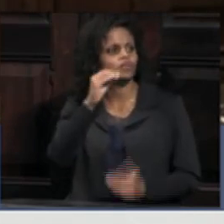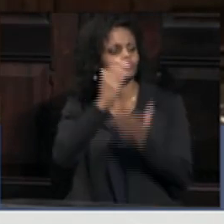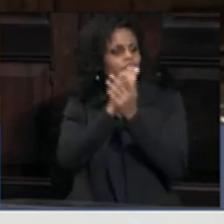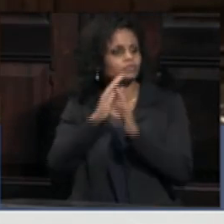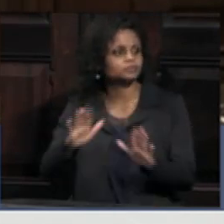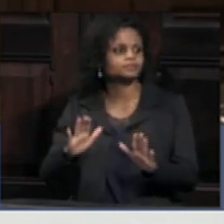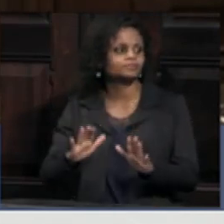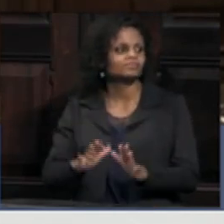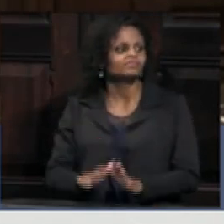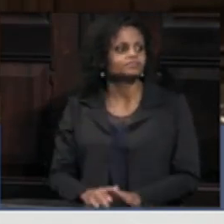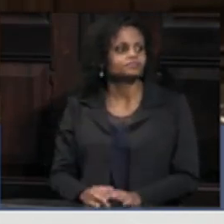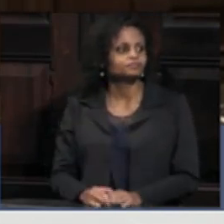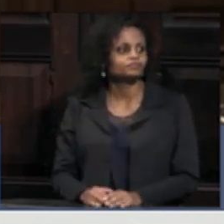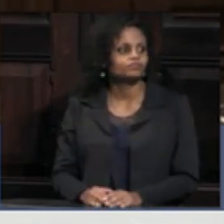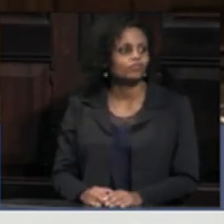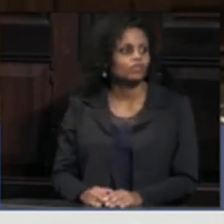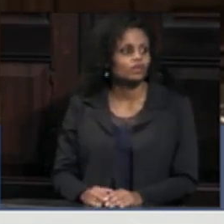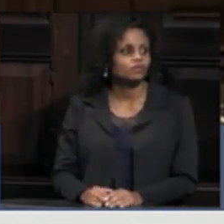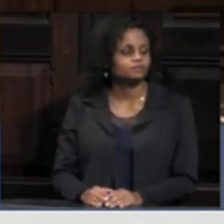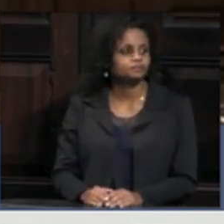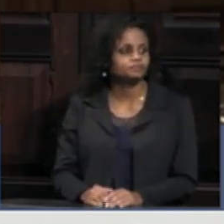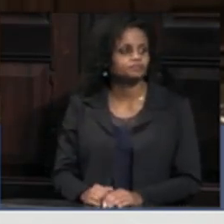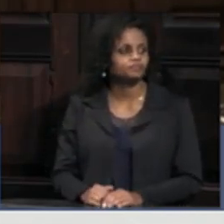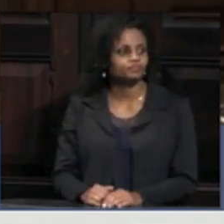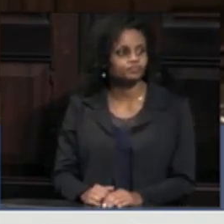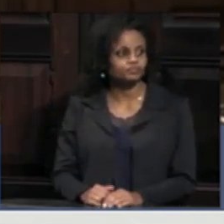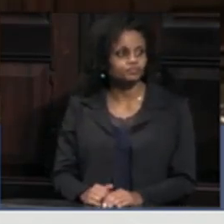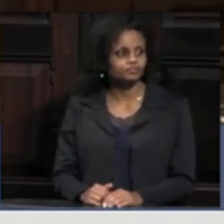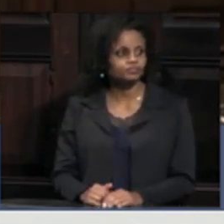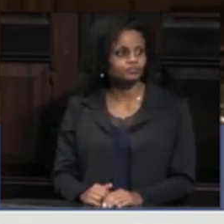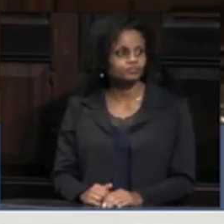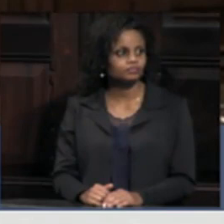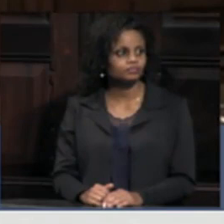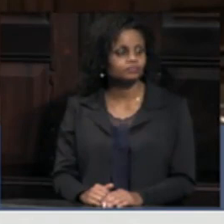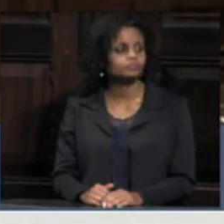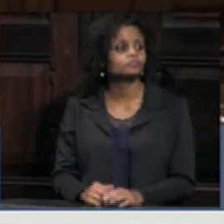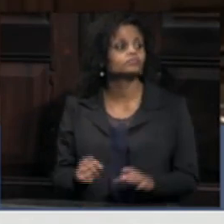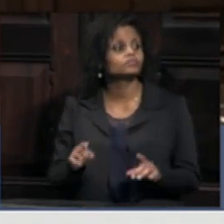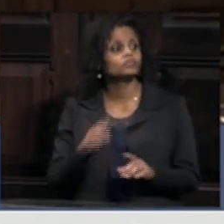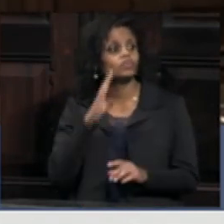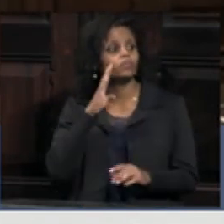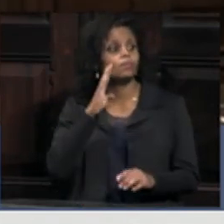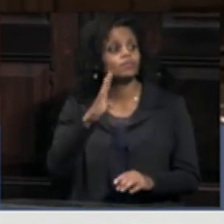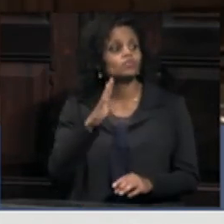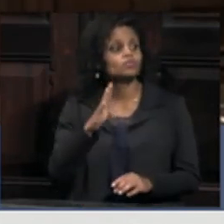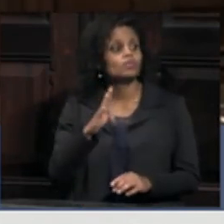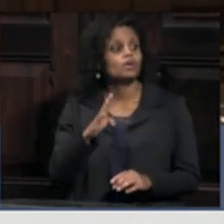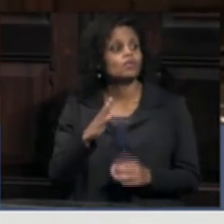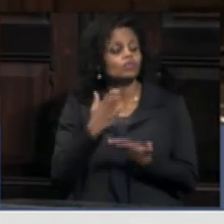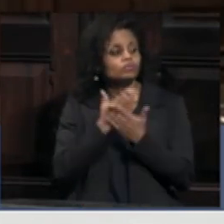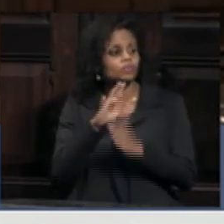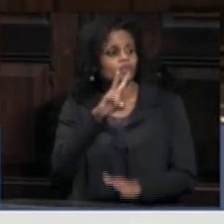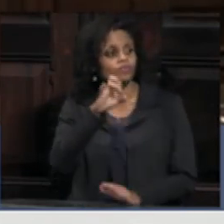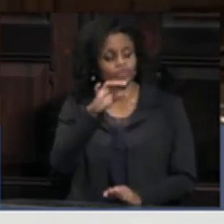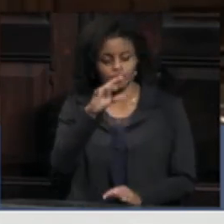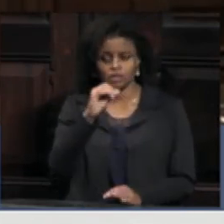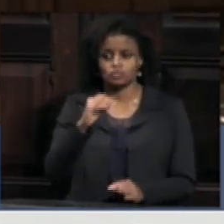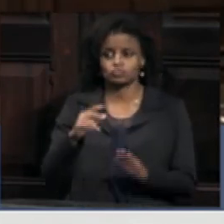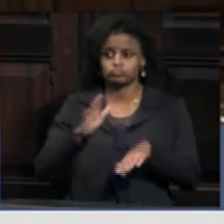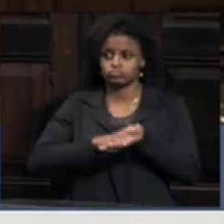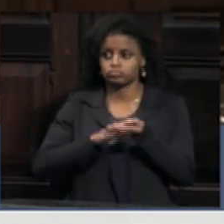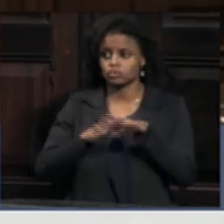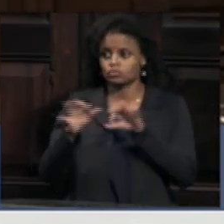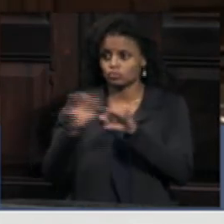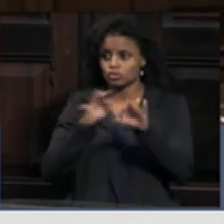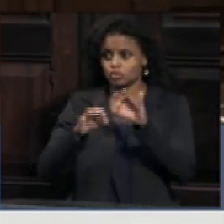vetos, especificamente a derrubada do veto a um projeto meu e do deputado